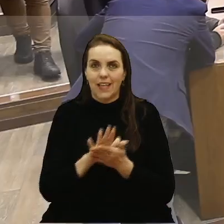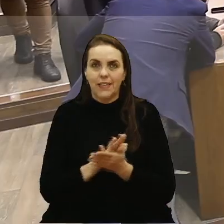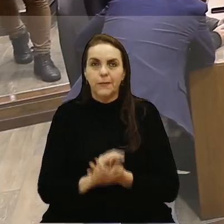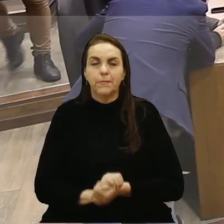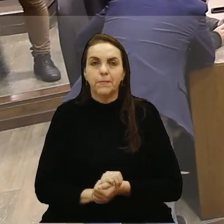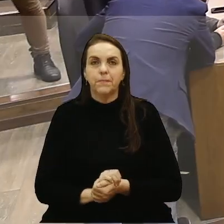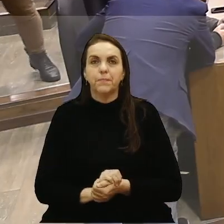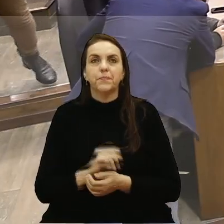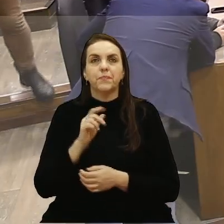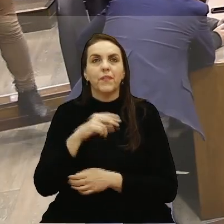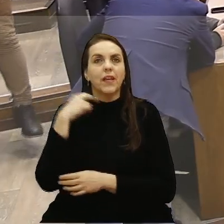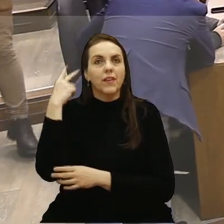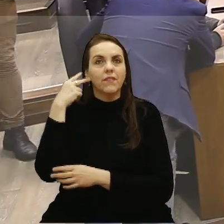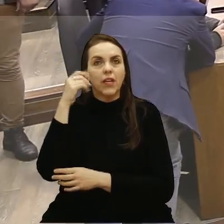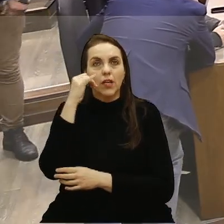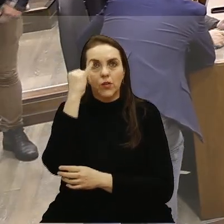D'Ambrossi.